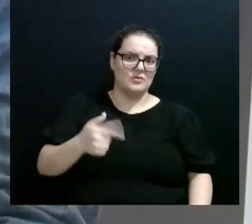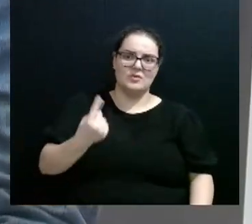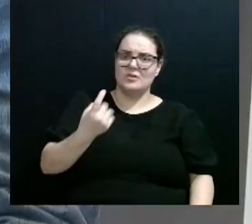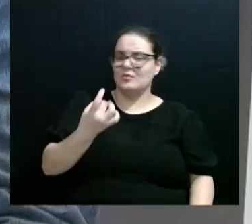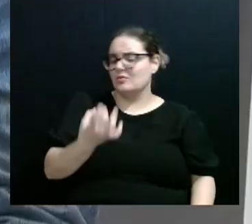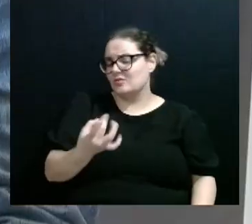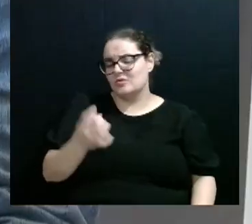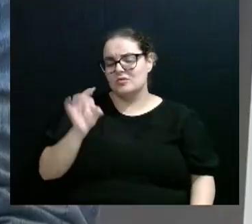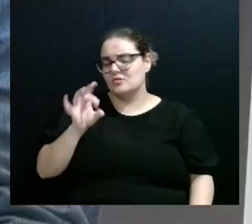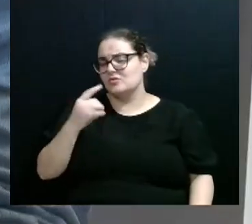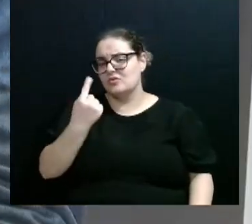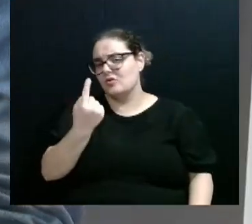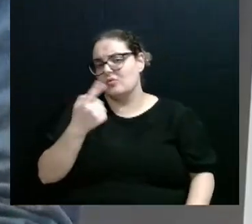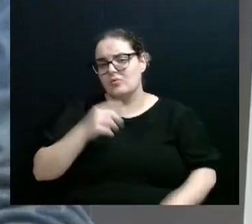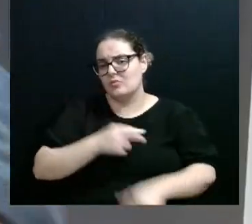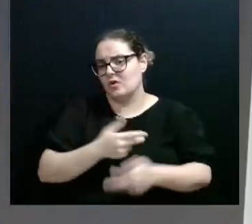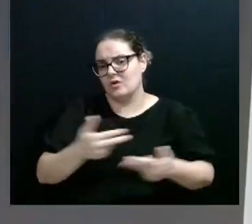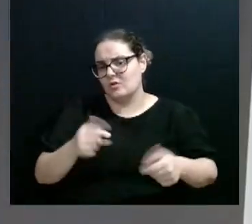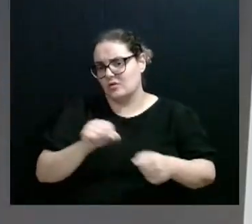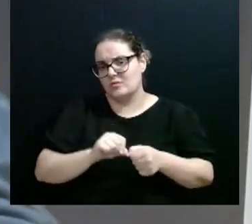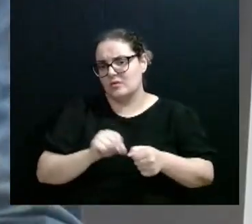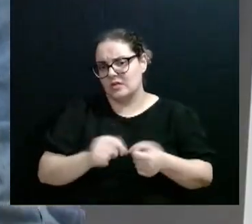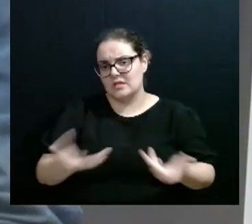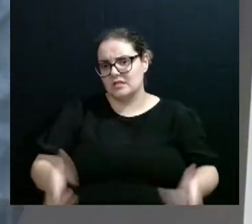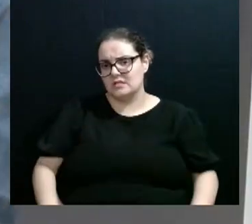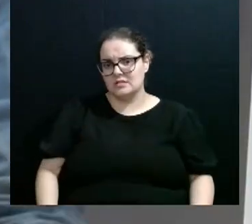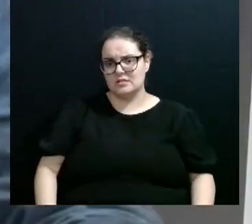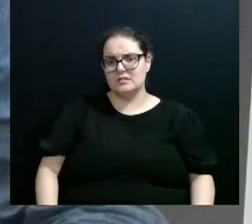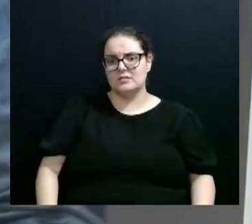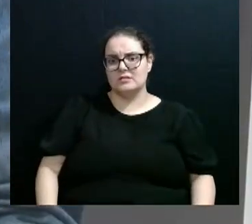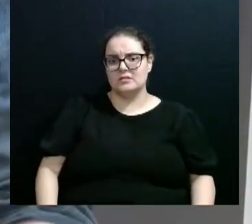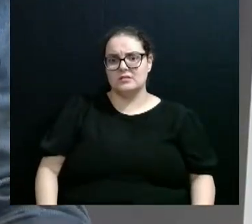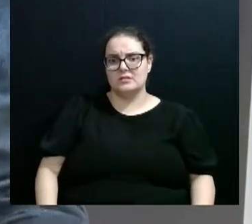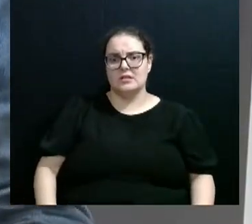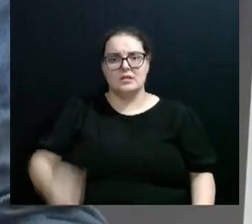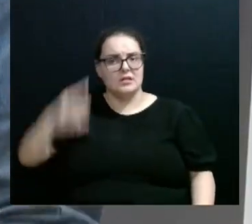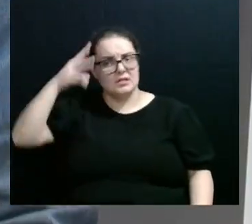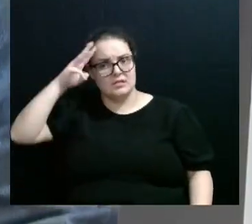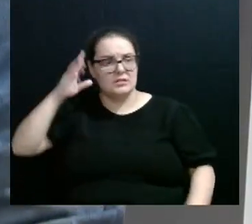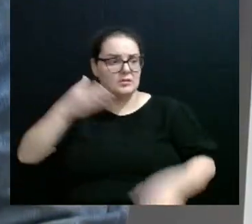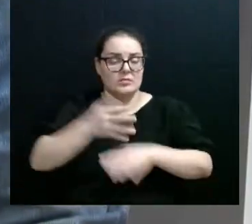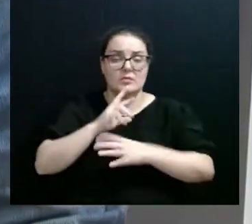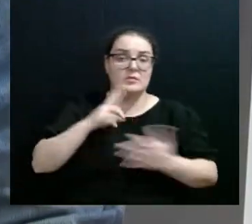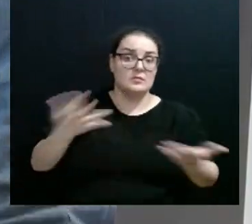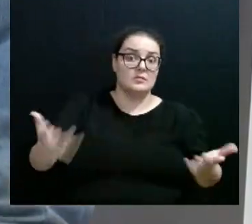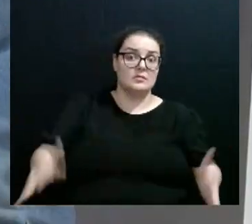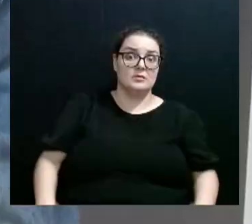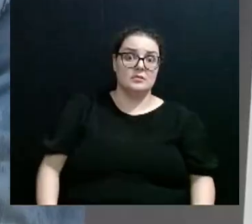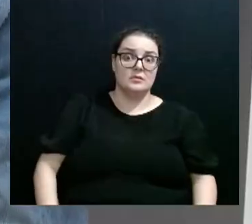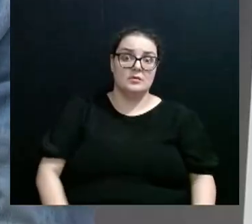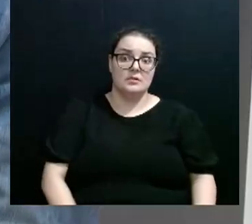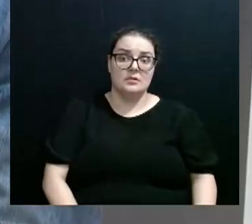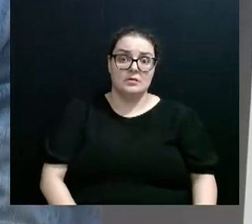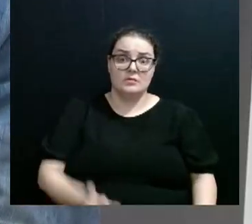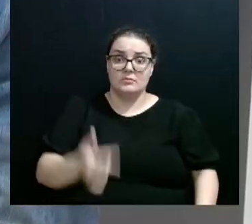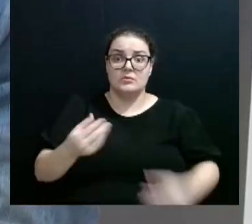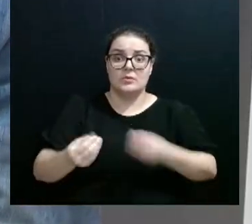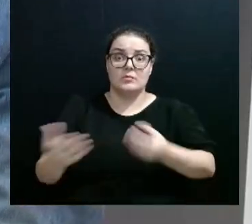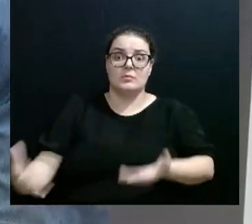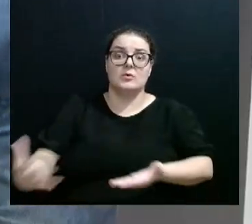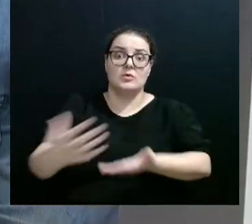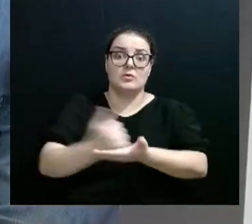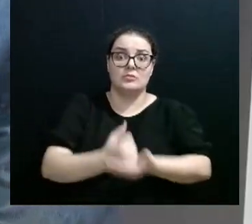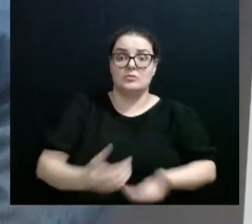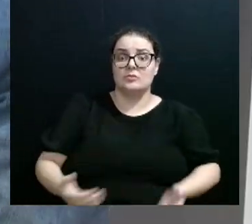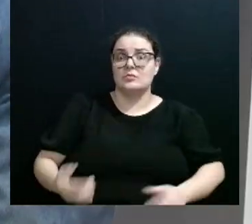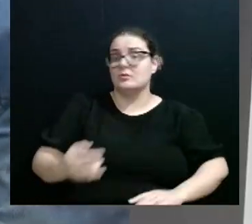para cuidar. Sabe? É fácil, cara. Há 3 dias para comparecer, responder. Você não dá tempo nem de juntar o seu documento, seu advogado tem outras causas para